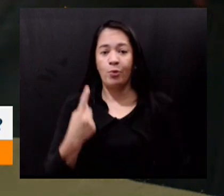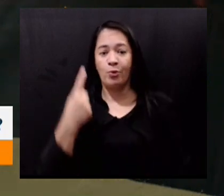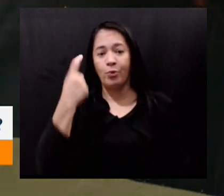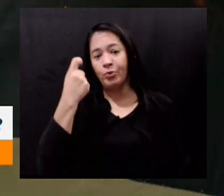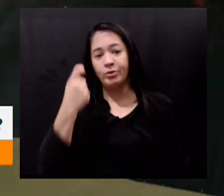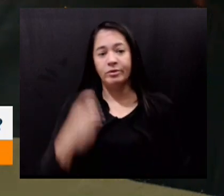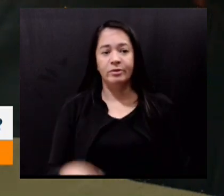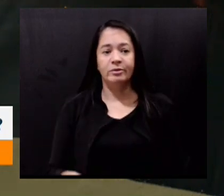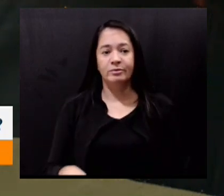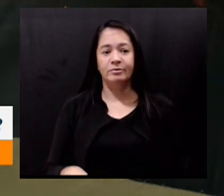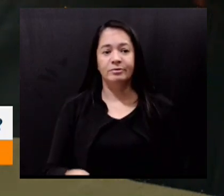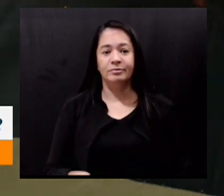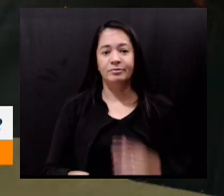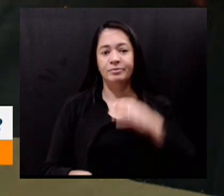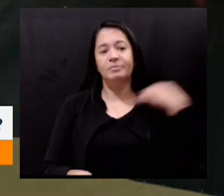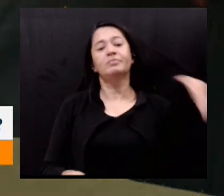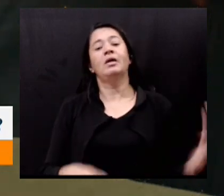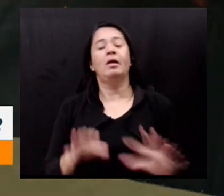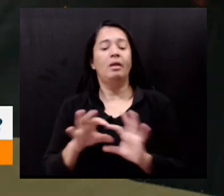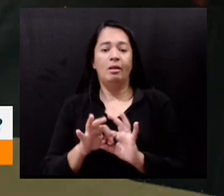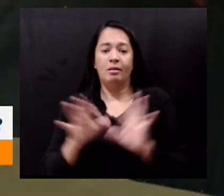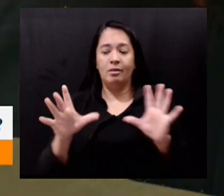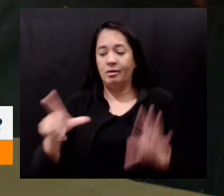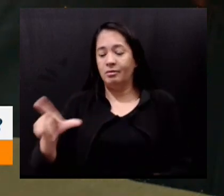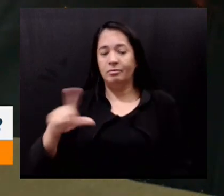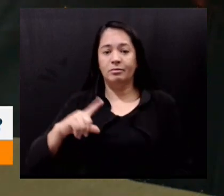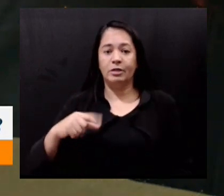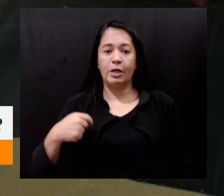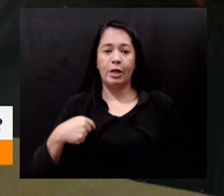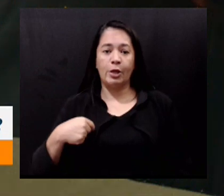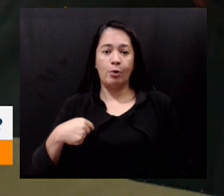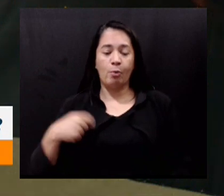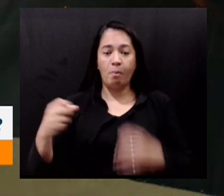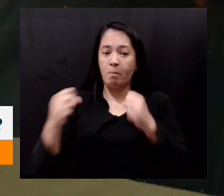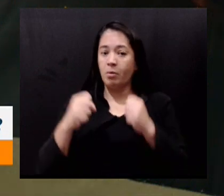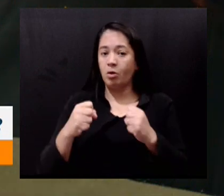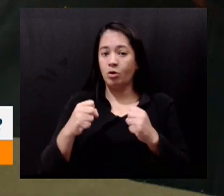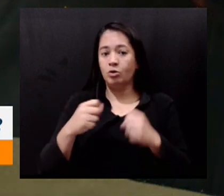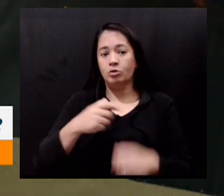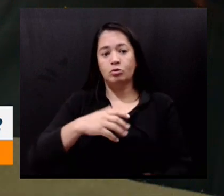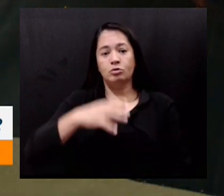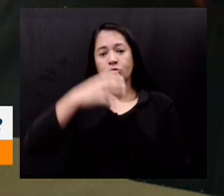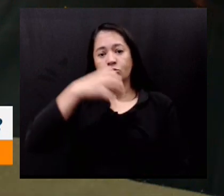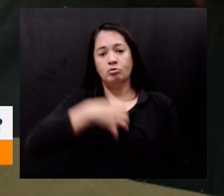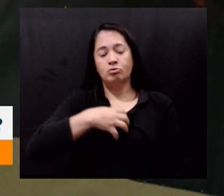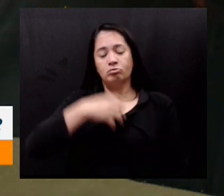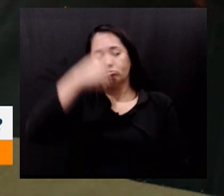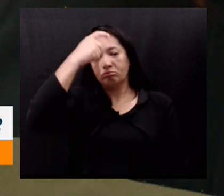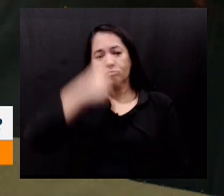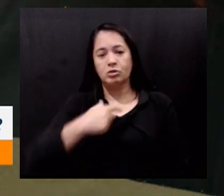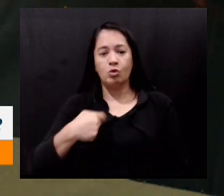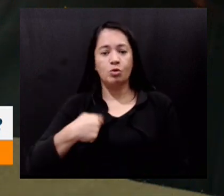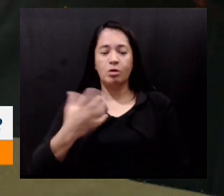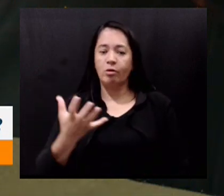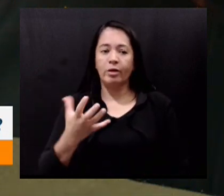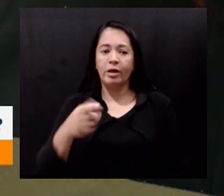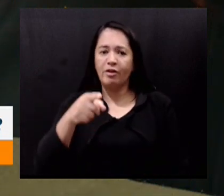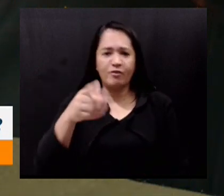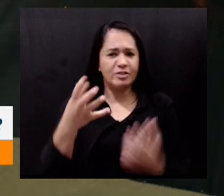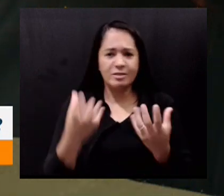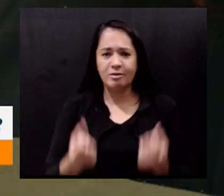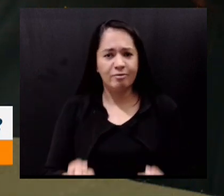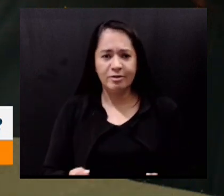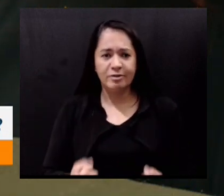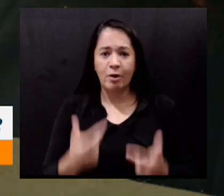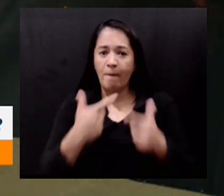o livre-arbítrio, eu posso ser o que eu quiser, entende. É. E aí, você não vai aceitar? O problema é seu, o